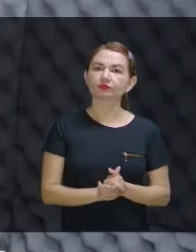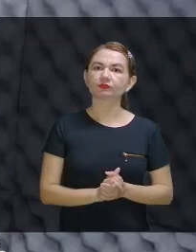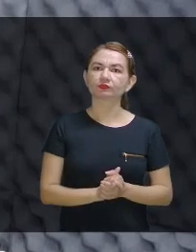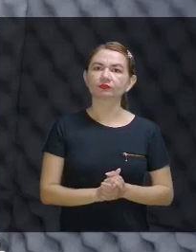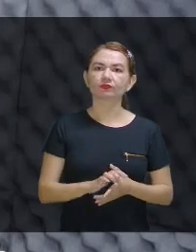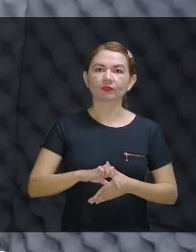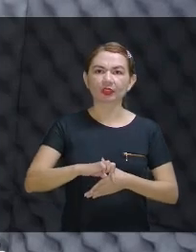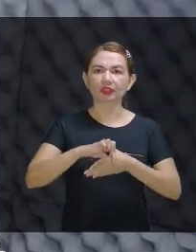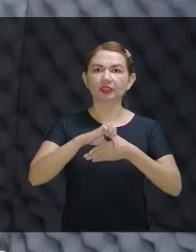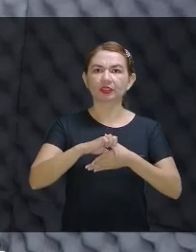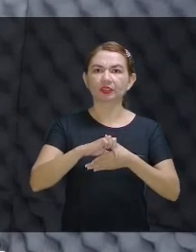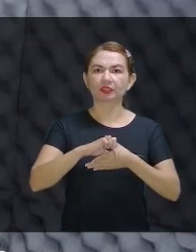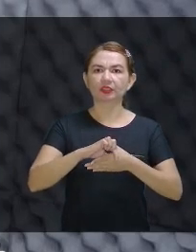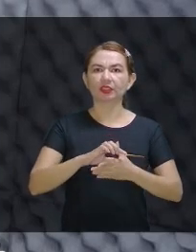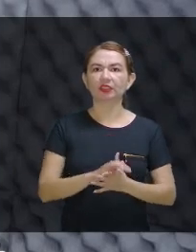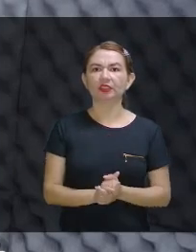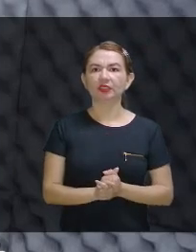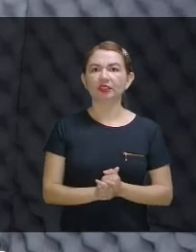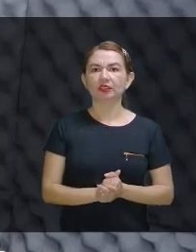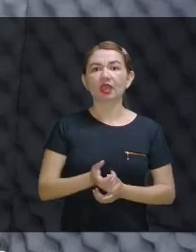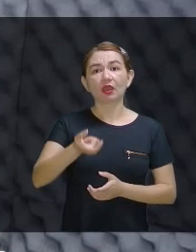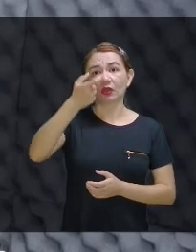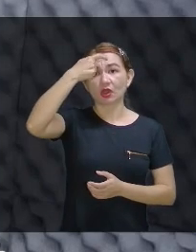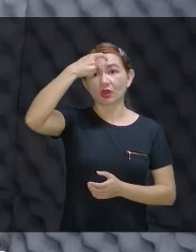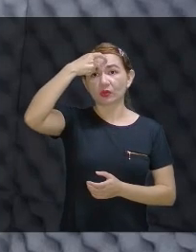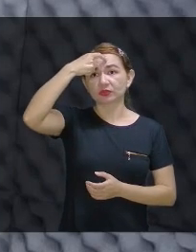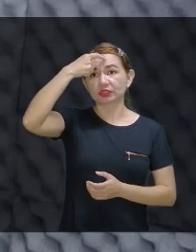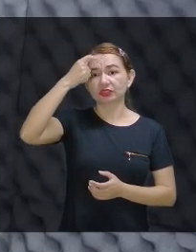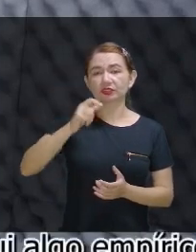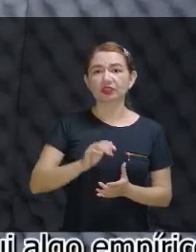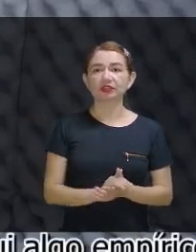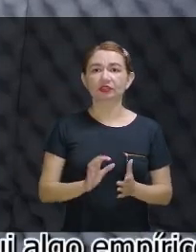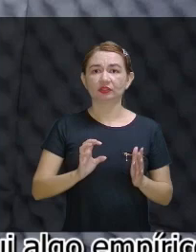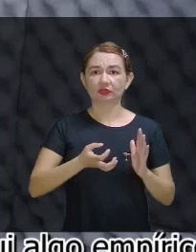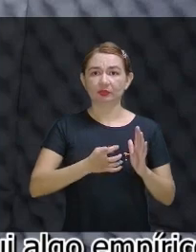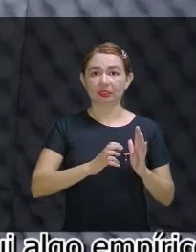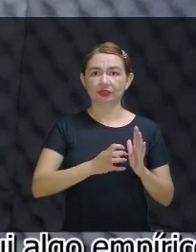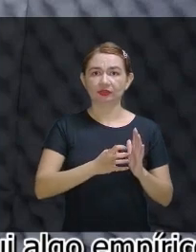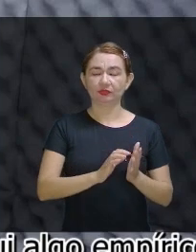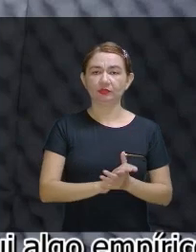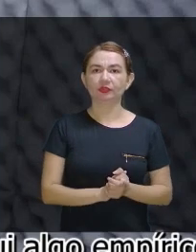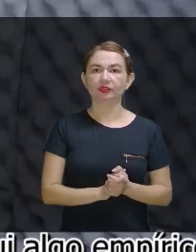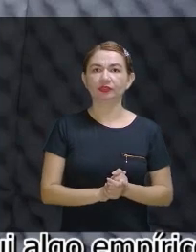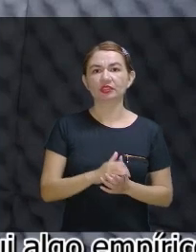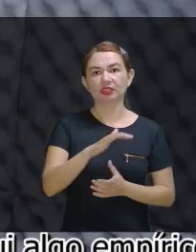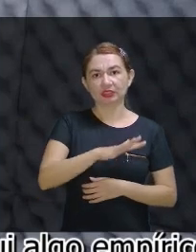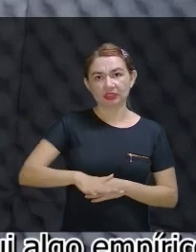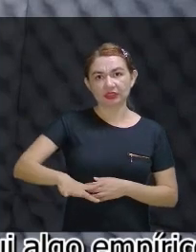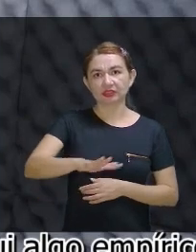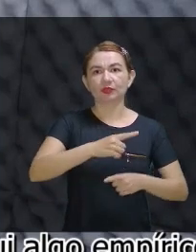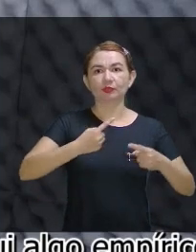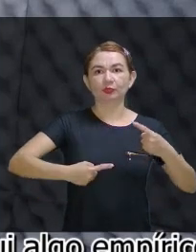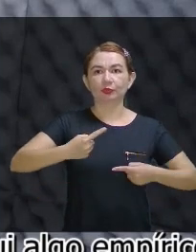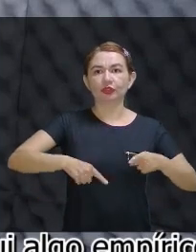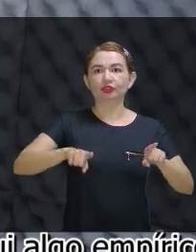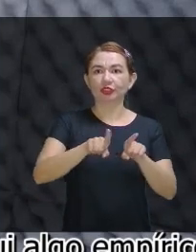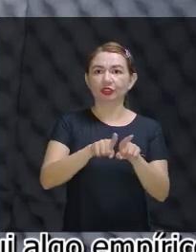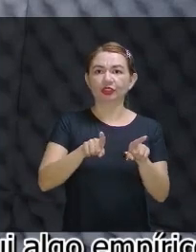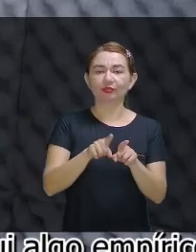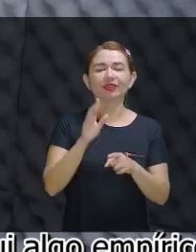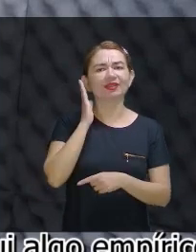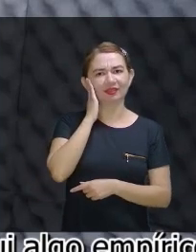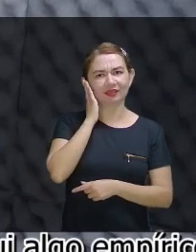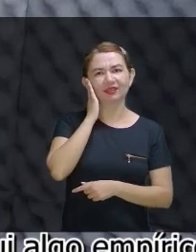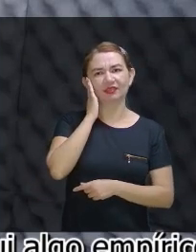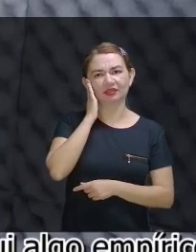liderança, mas uma conscientização dos partidos políticos e esse meio político também já se sabe, né? Não